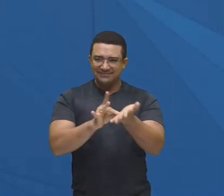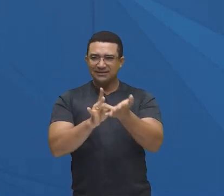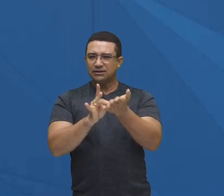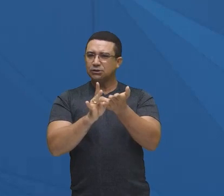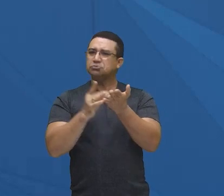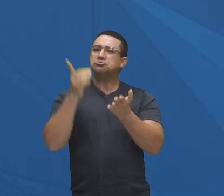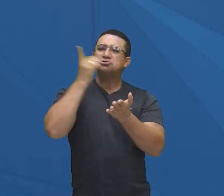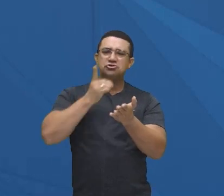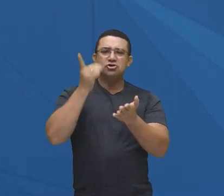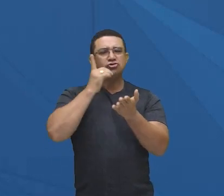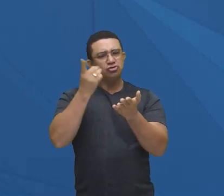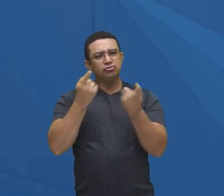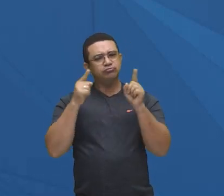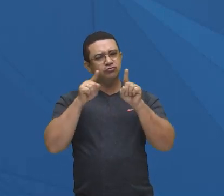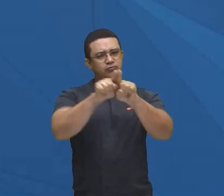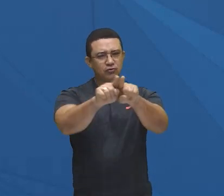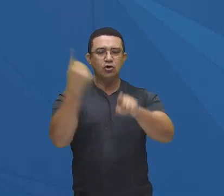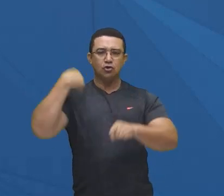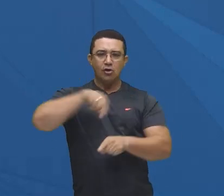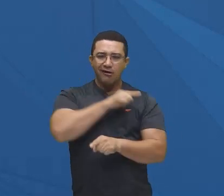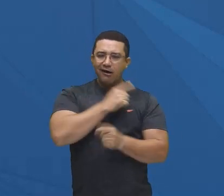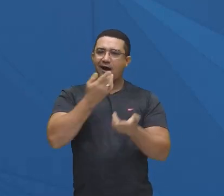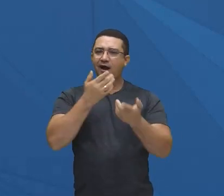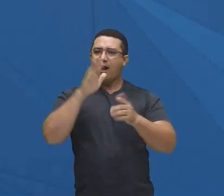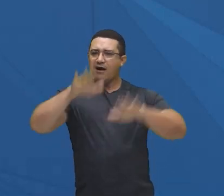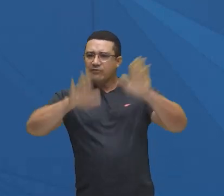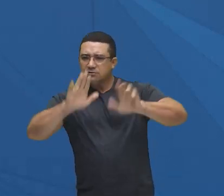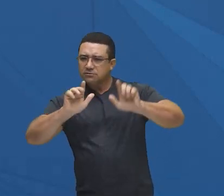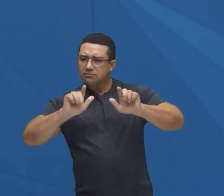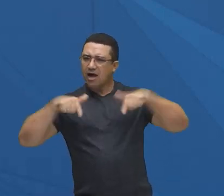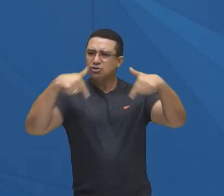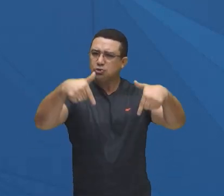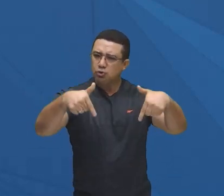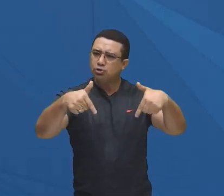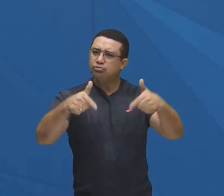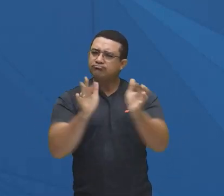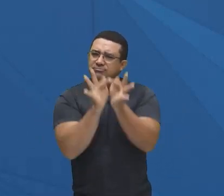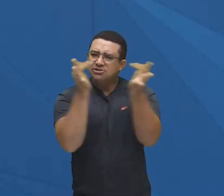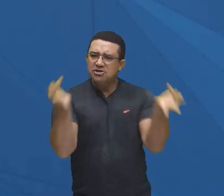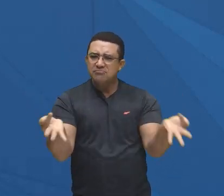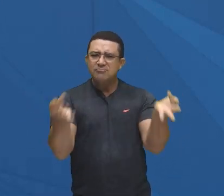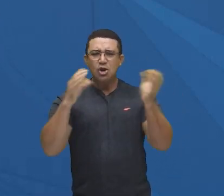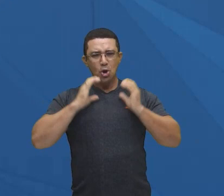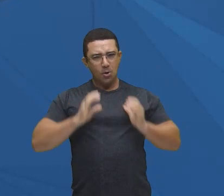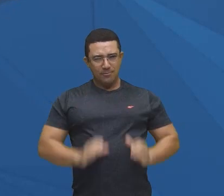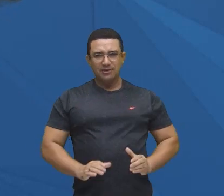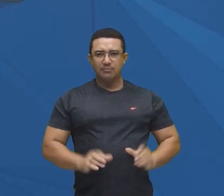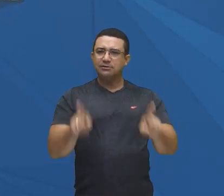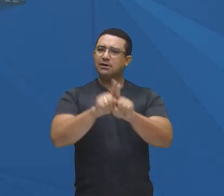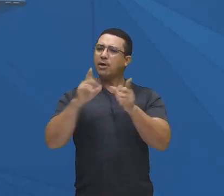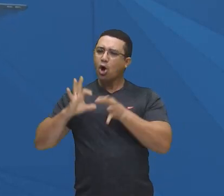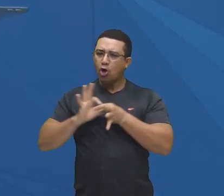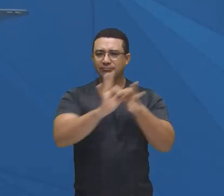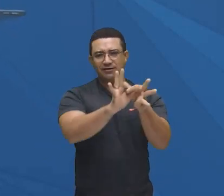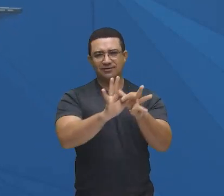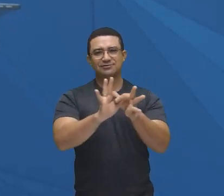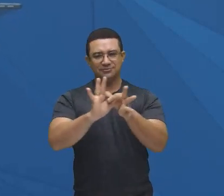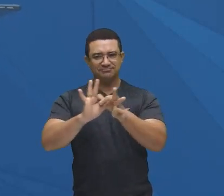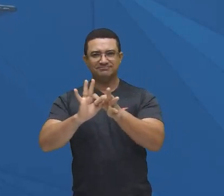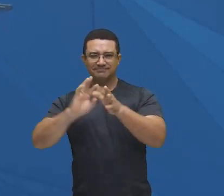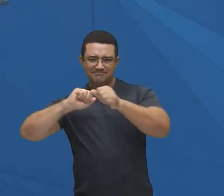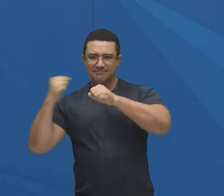dia a dia, através de atitudes simples, o nosso comportamento. E nesse contexto de pandemia,